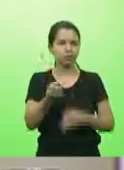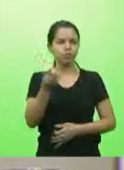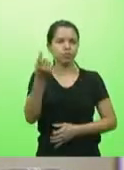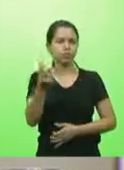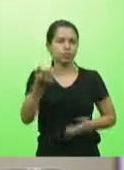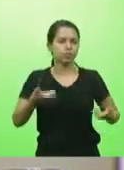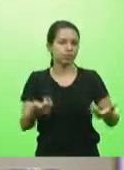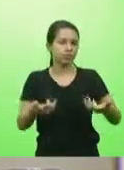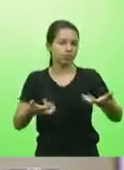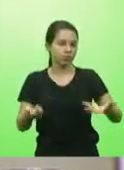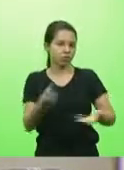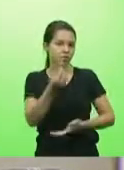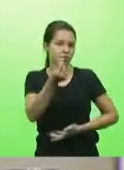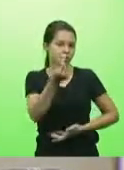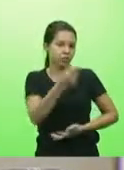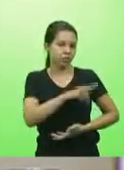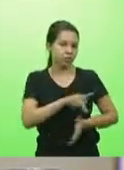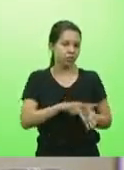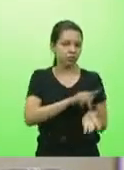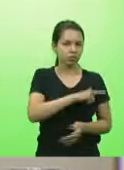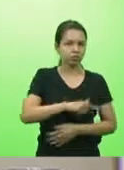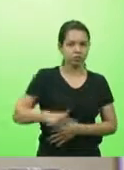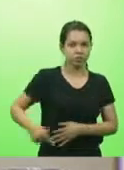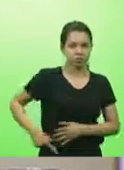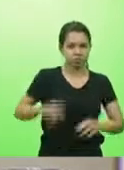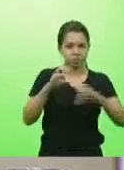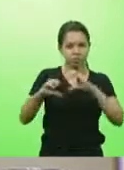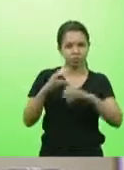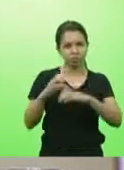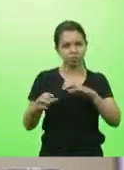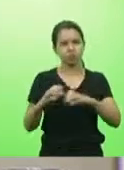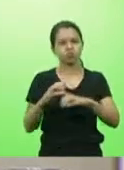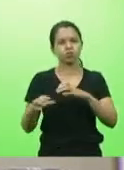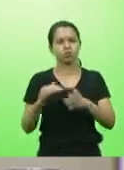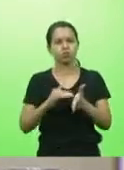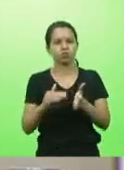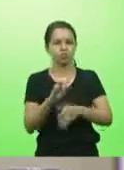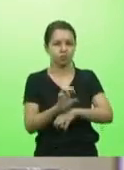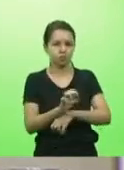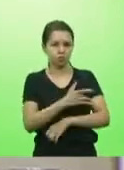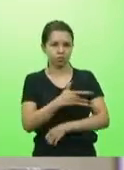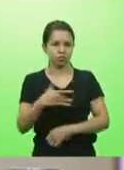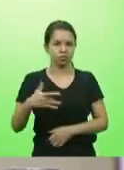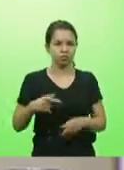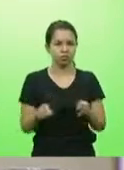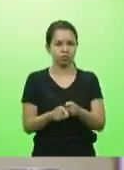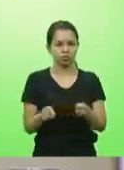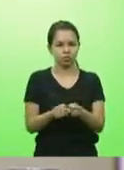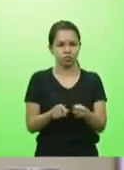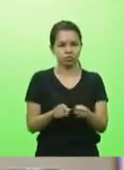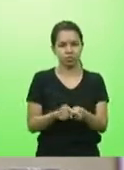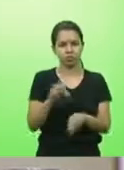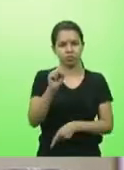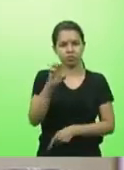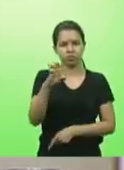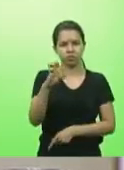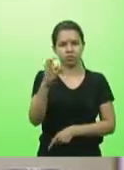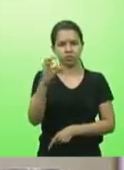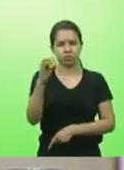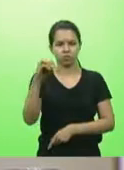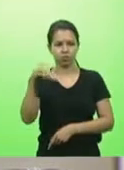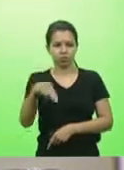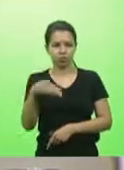de recursos estaduais em comunicação da secretaria do estado da saúde bem como por parte da SECOM para o